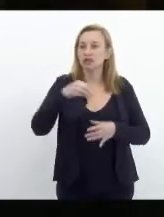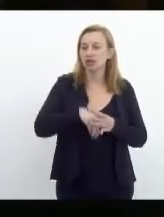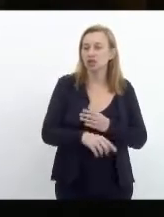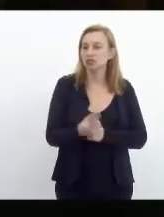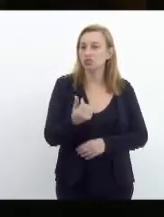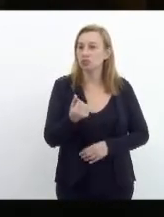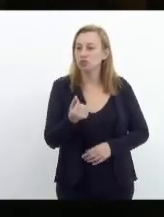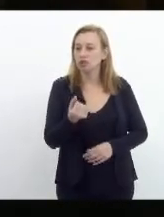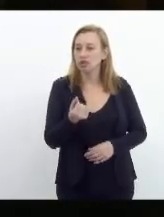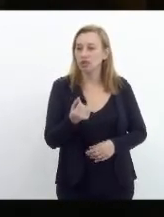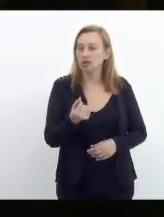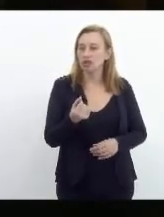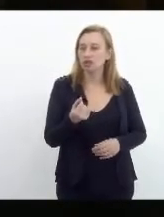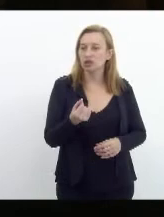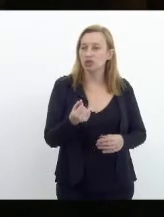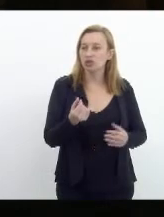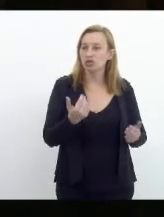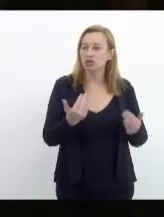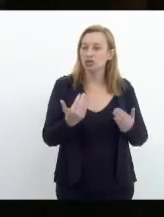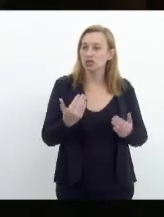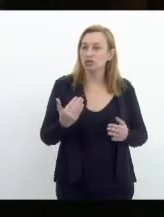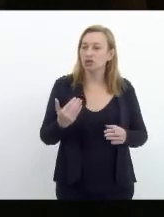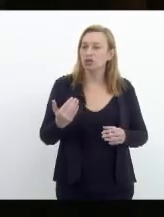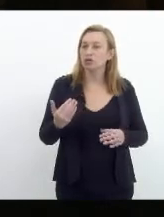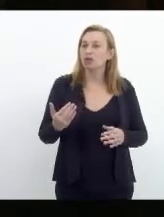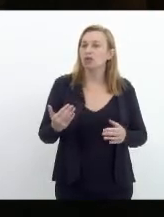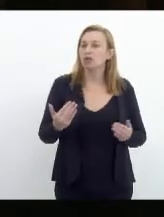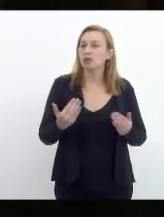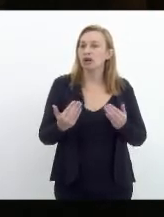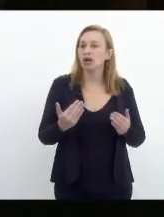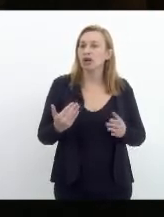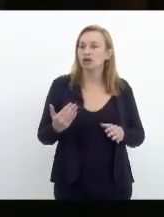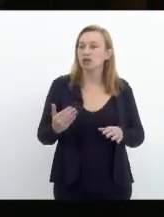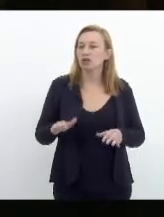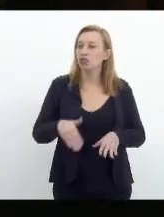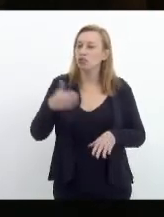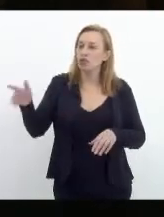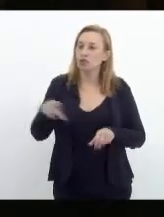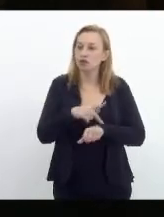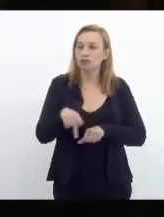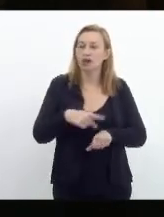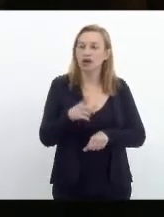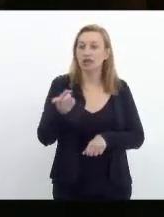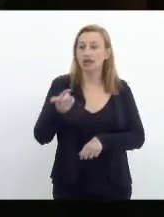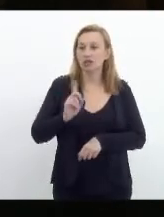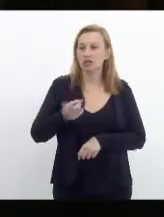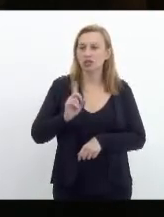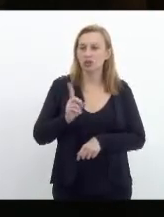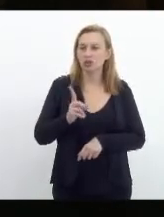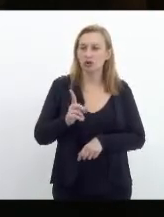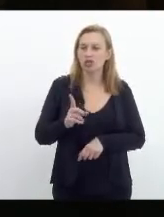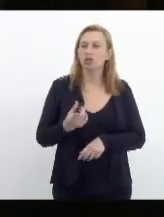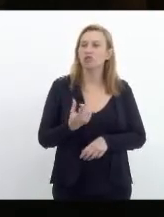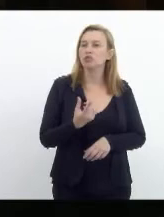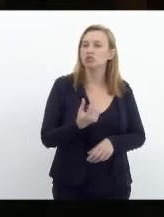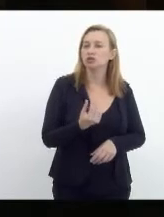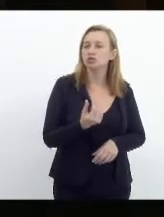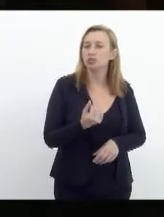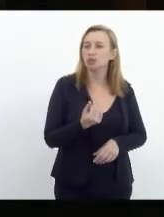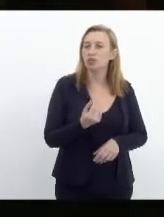ao preço internacional em dólar. Essa medida tornou o preço dos derivados de